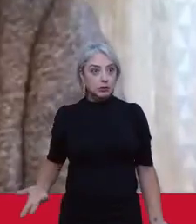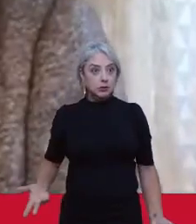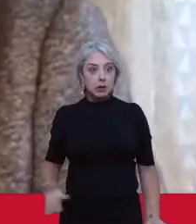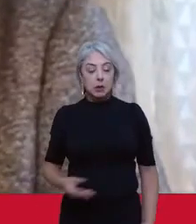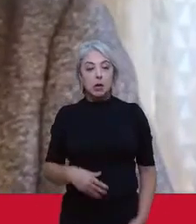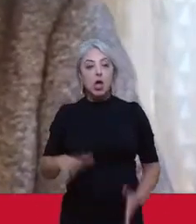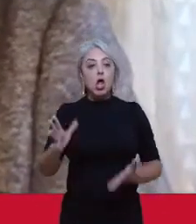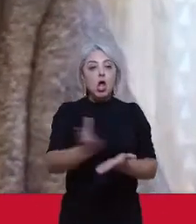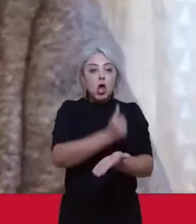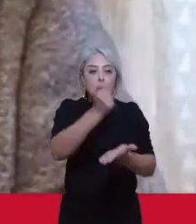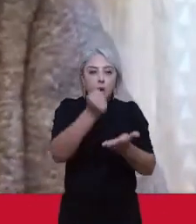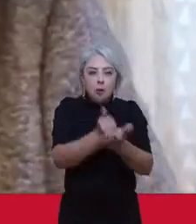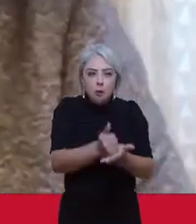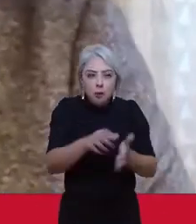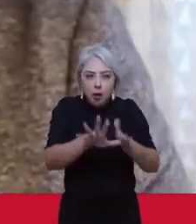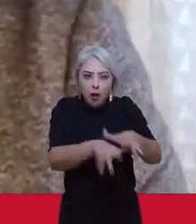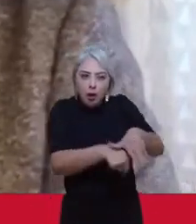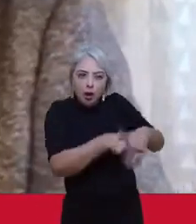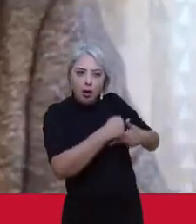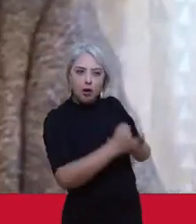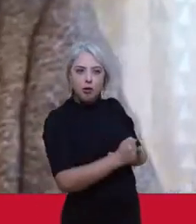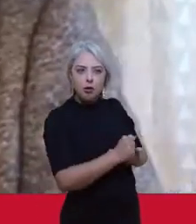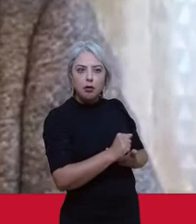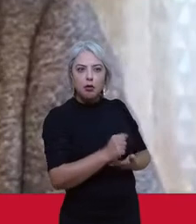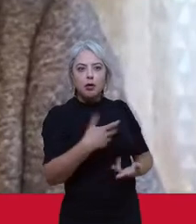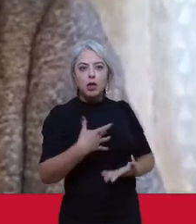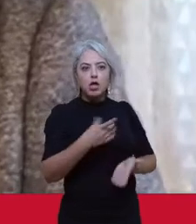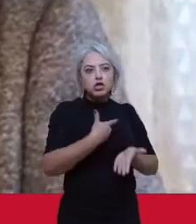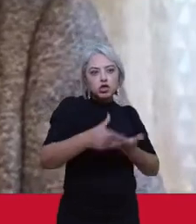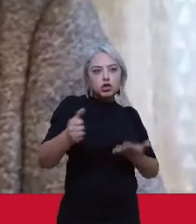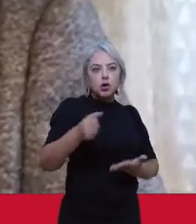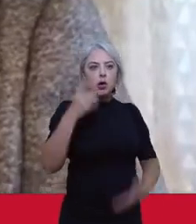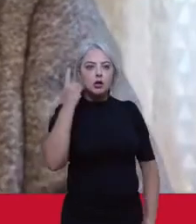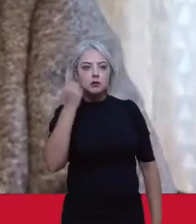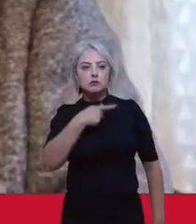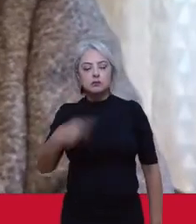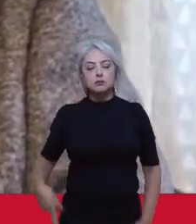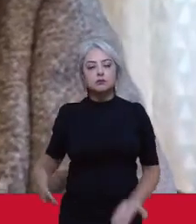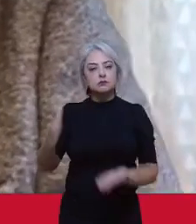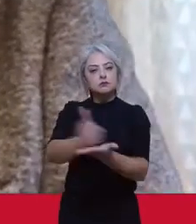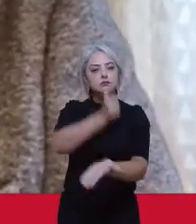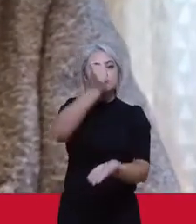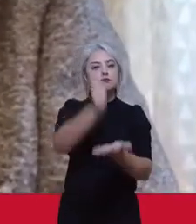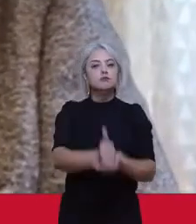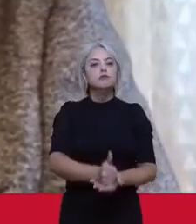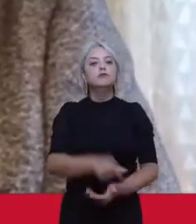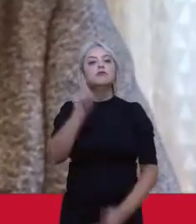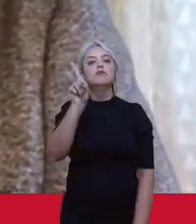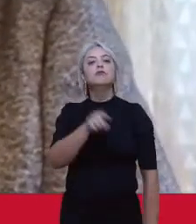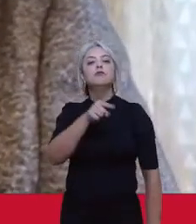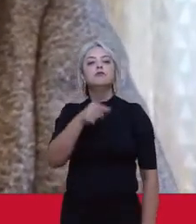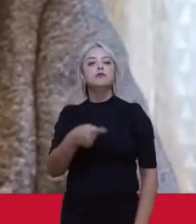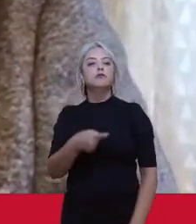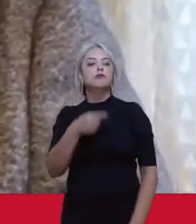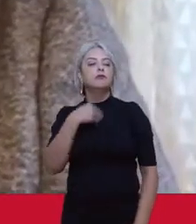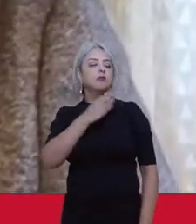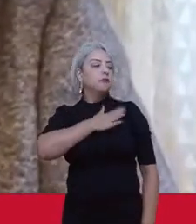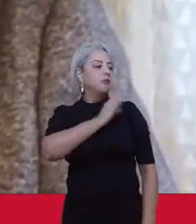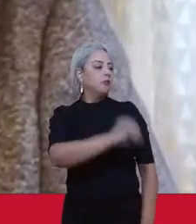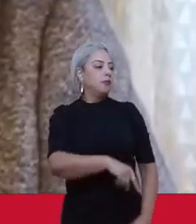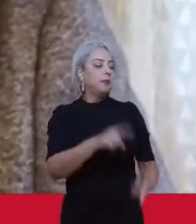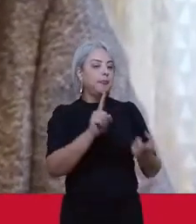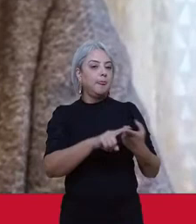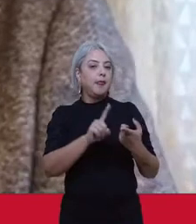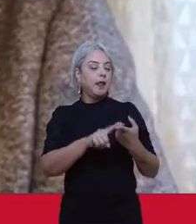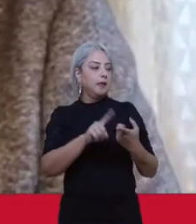parte do grupo político que usurpou o mandato de Dilma Rousseff em 2016, negou a existência de